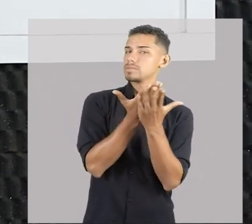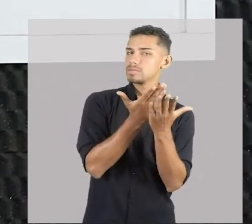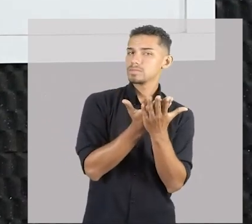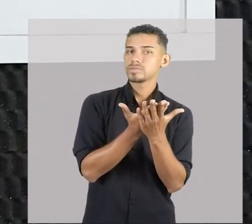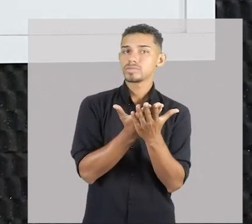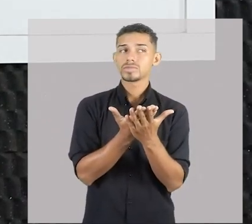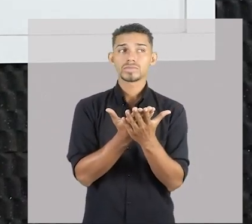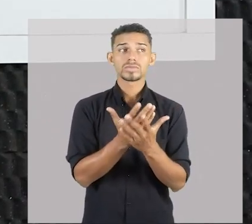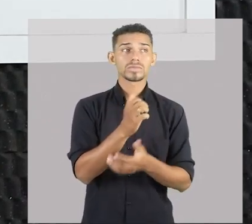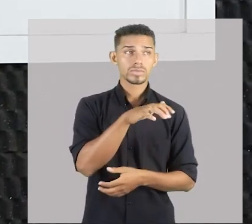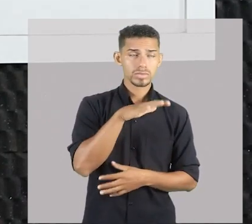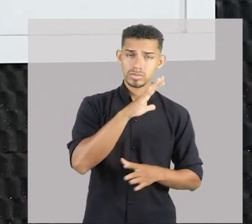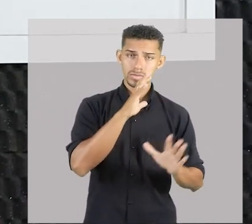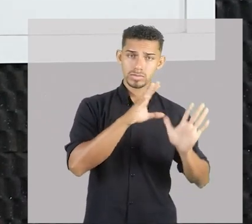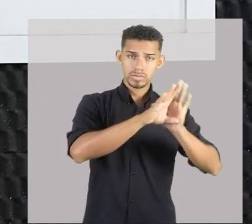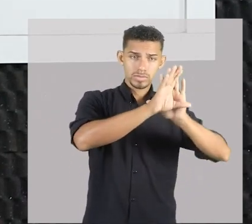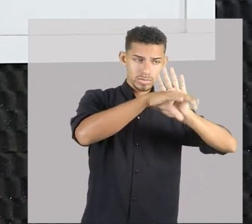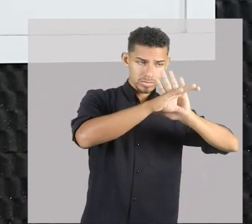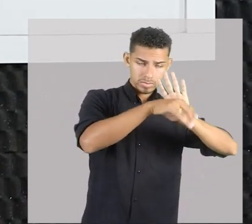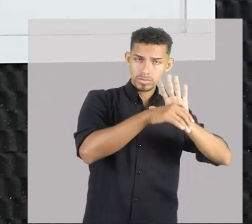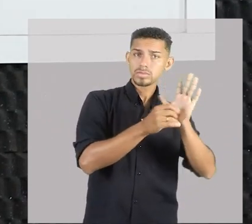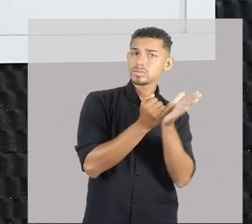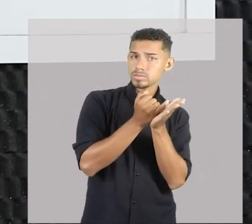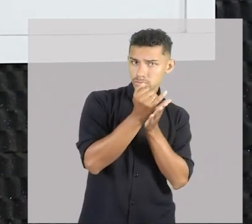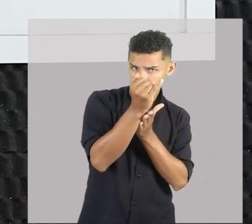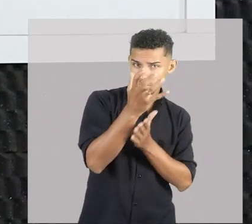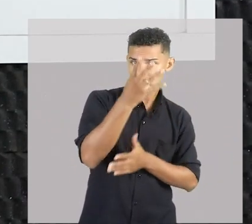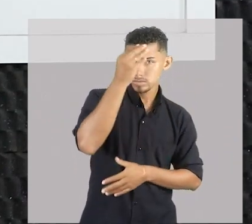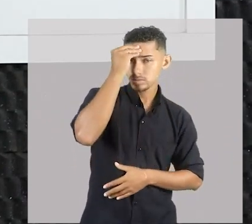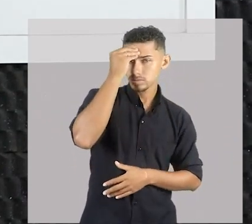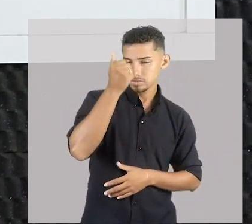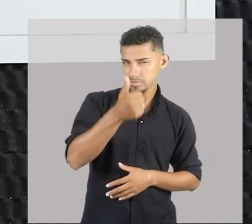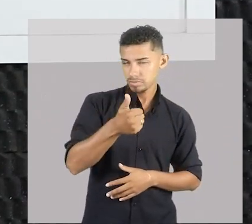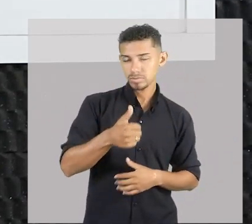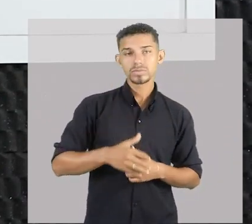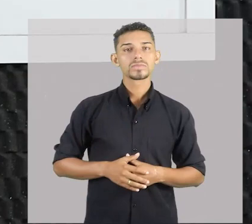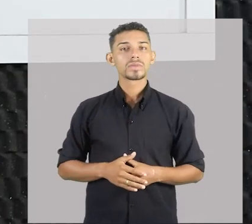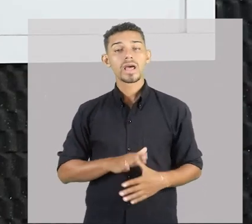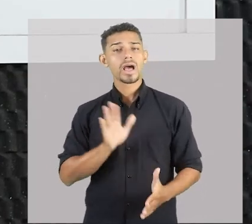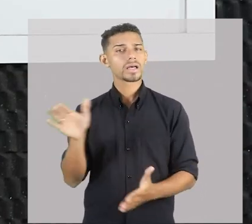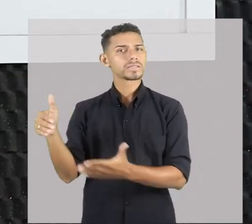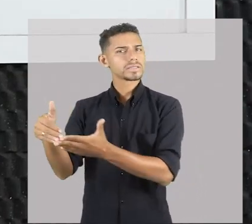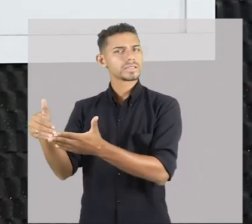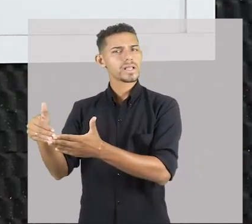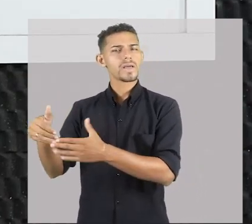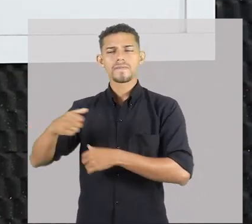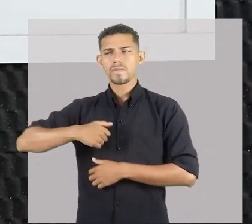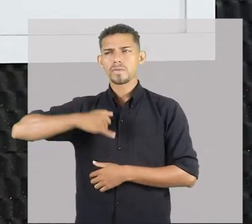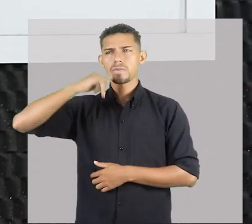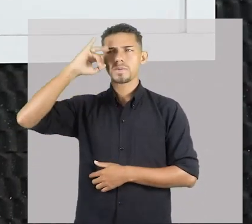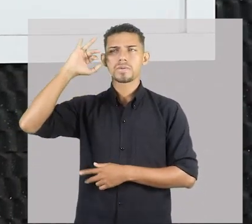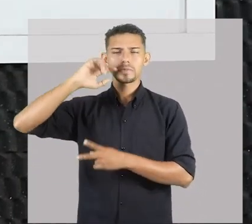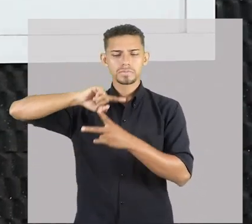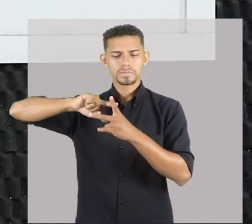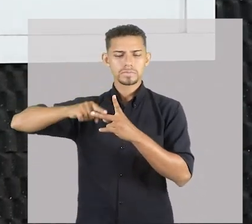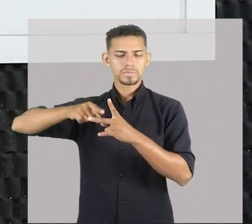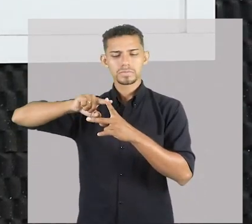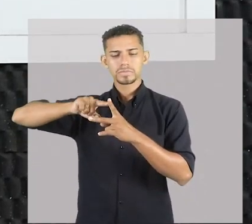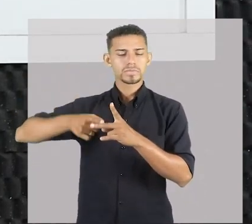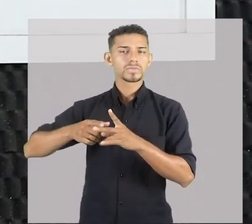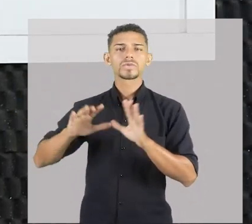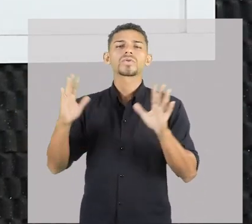vai da parte dos conceitos de introdução que a gente precisa saber até a velocidade angular, tá? Qual